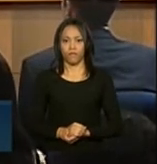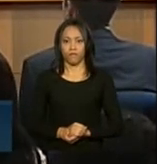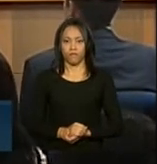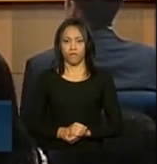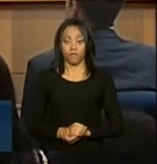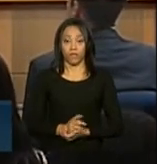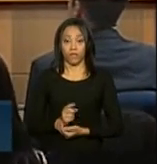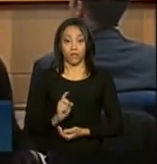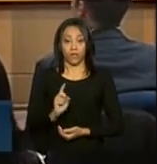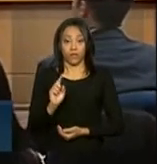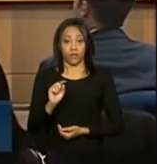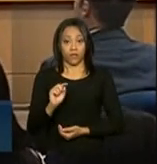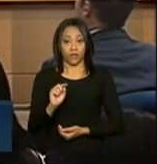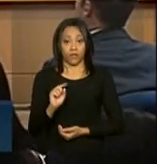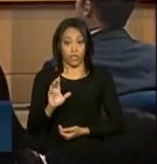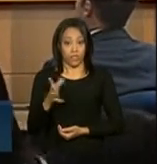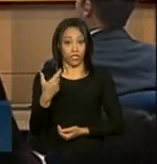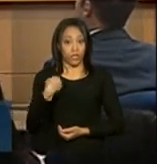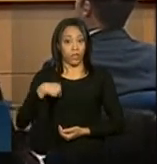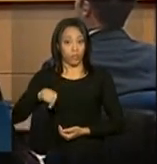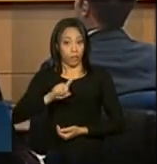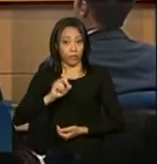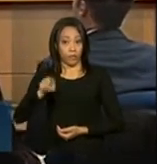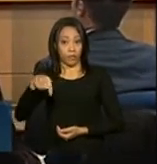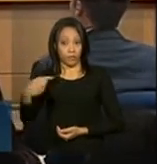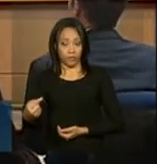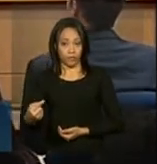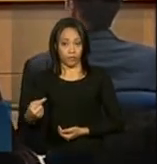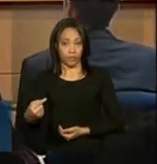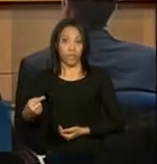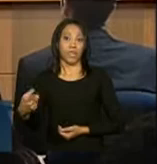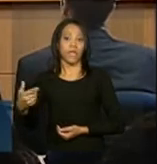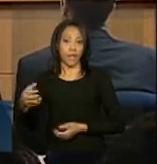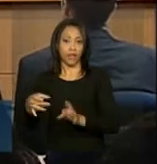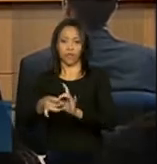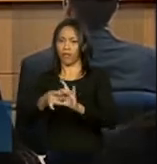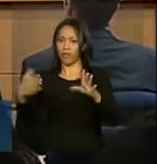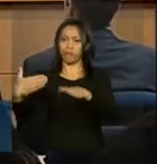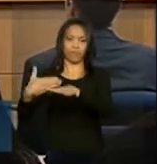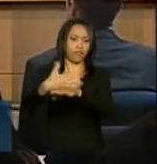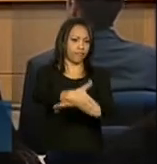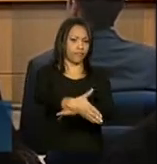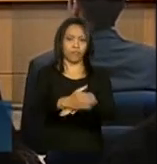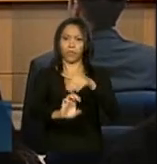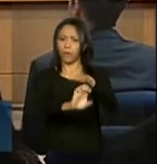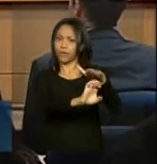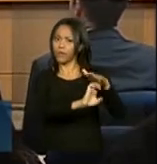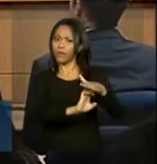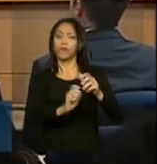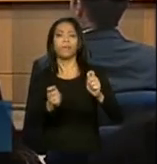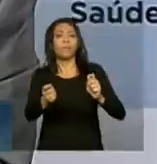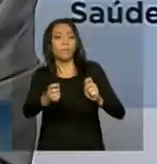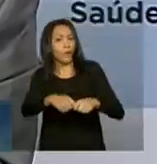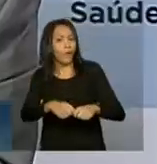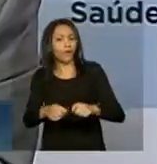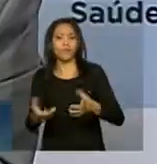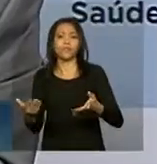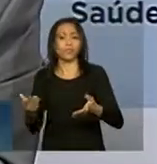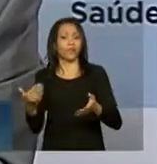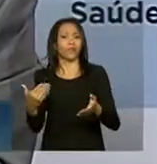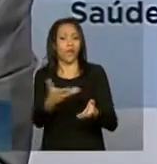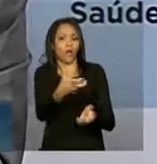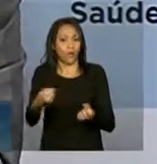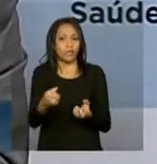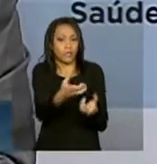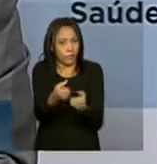para explicar, o SUS deixa de oferecer? A partir do momento que ele tiver acesso pela operadora, esse paciente pode optar, em geral, opta por continuar recebendo